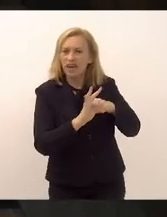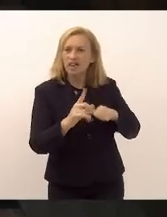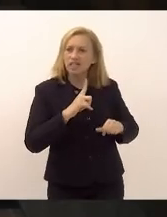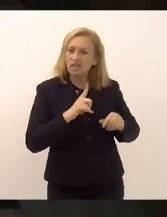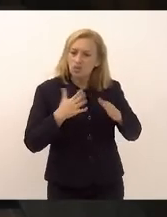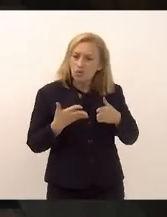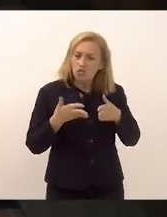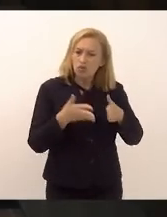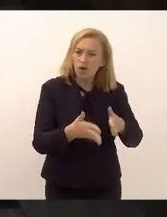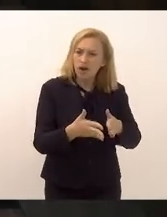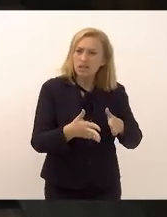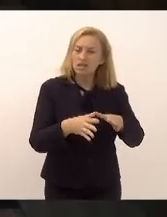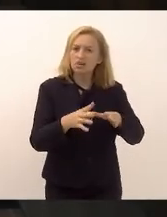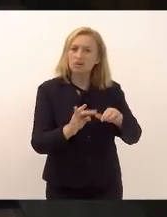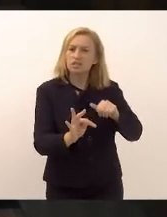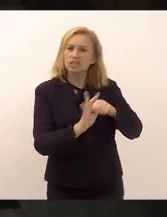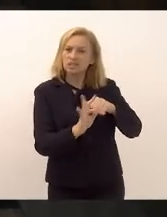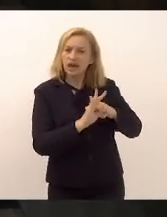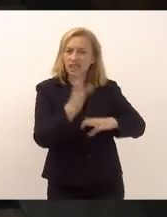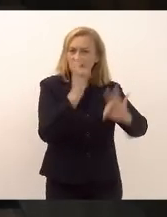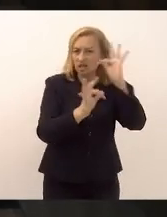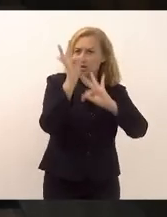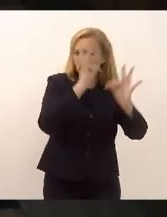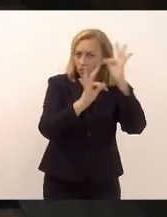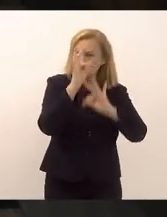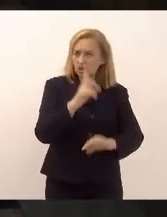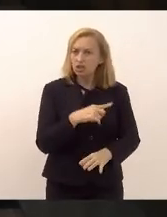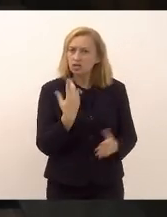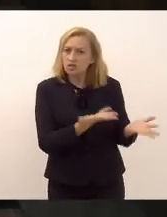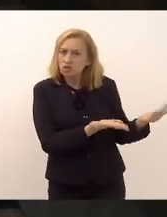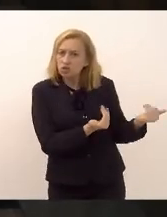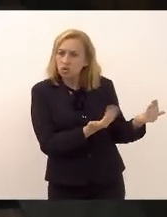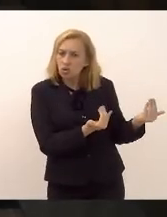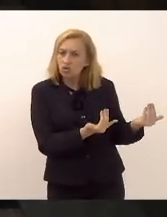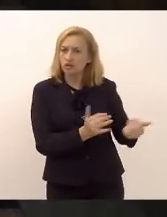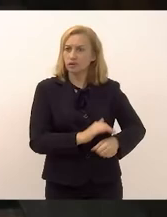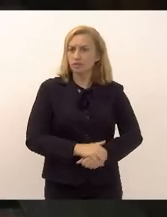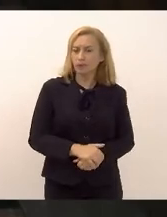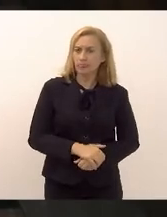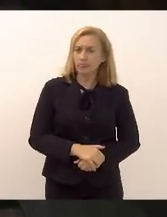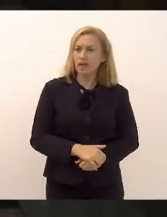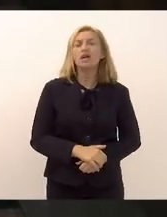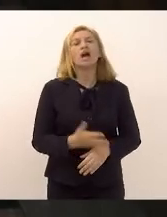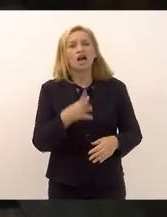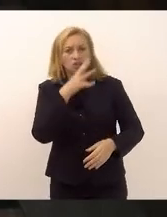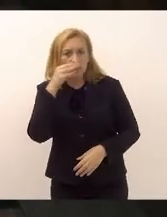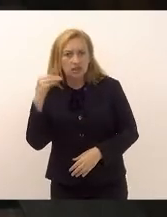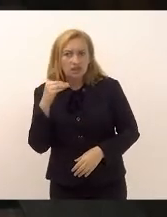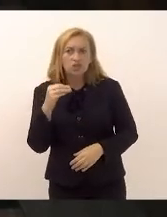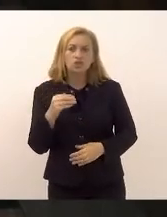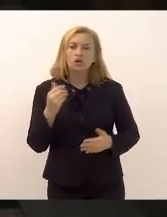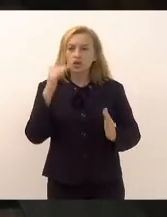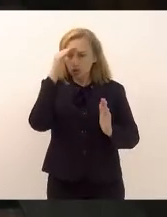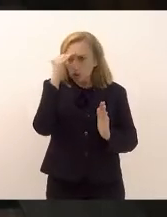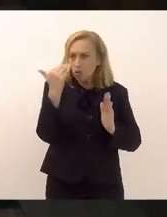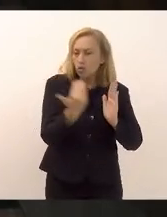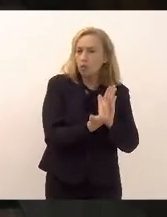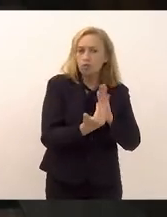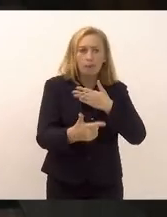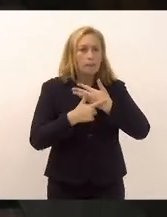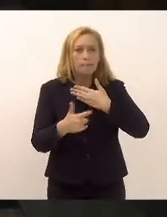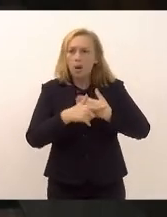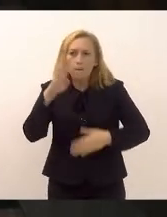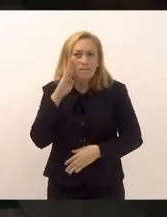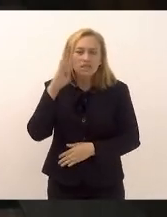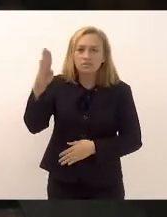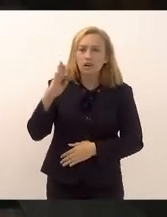na formação técnica e tecnológica da nossa juventude, dos nossos adolescentes, que cumprem um papel